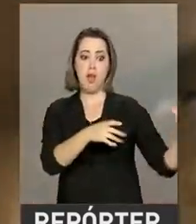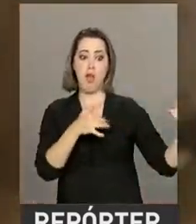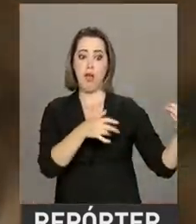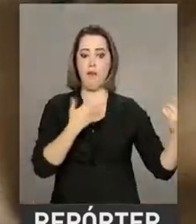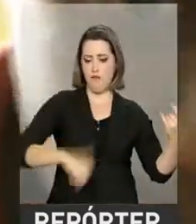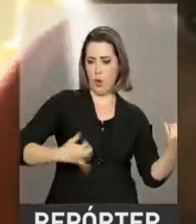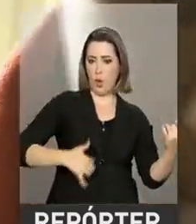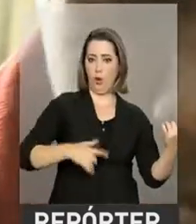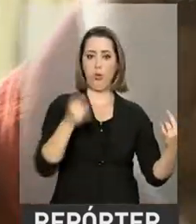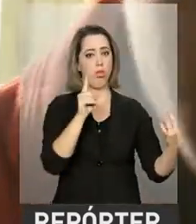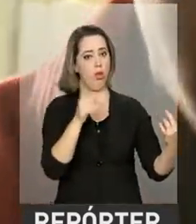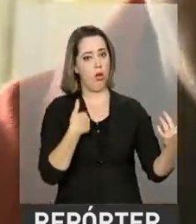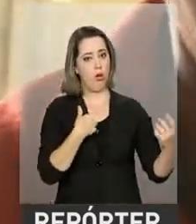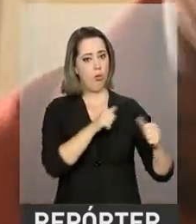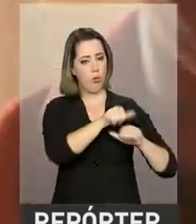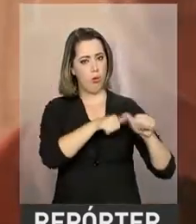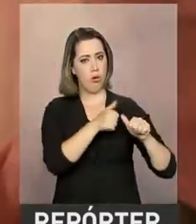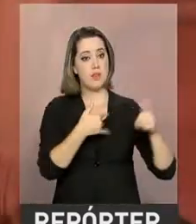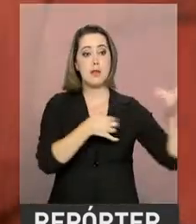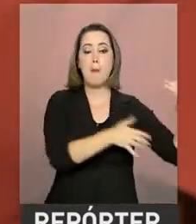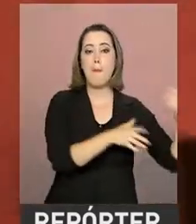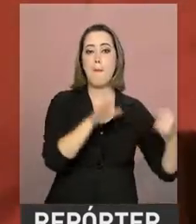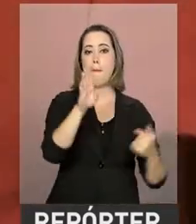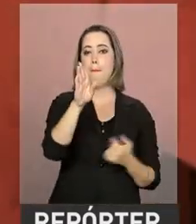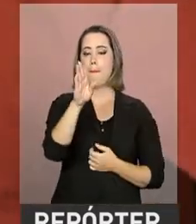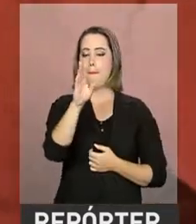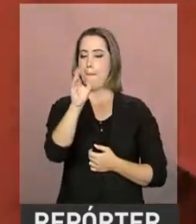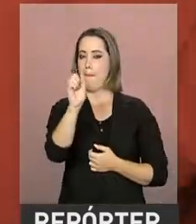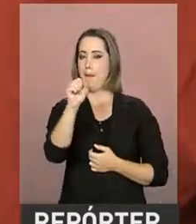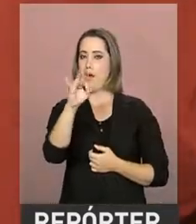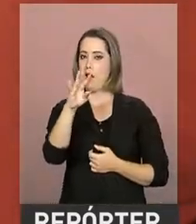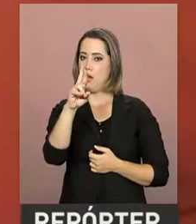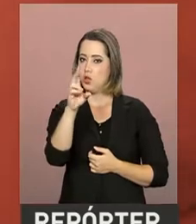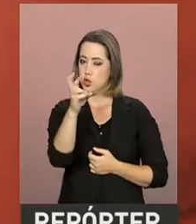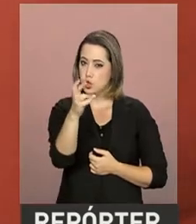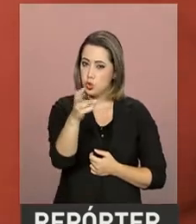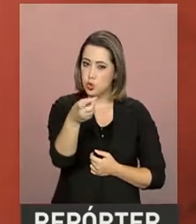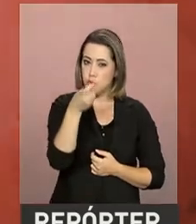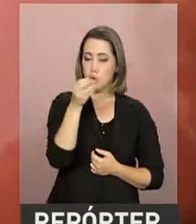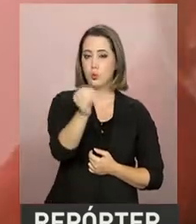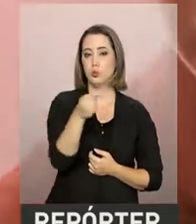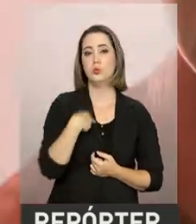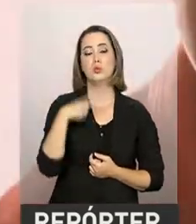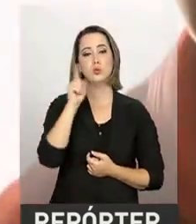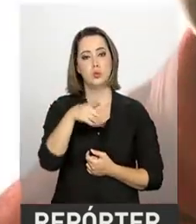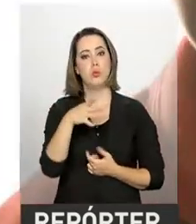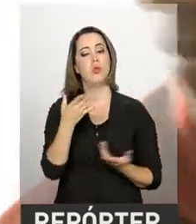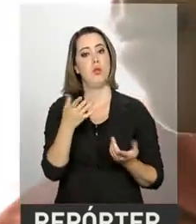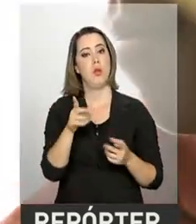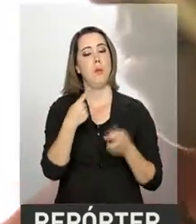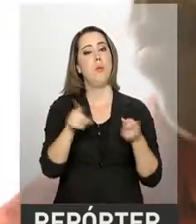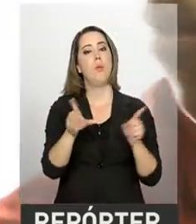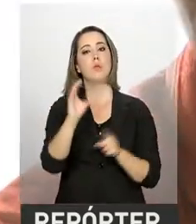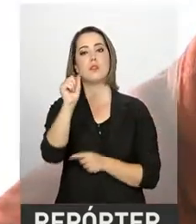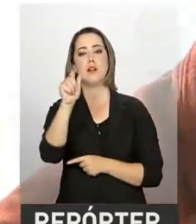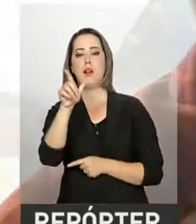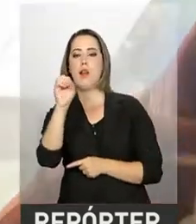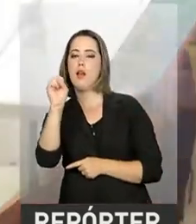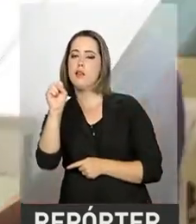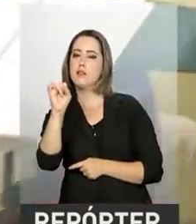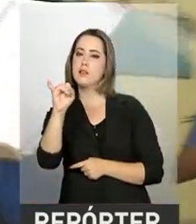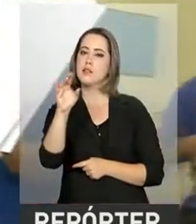a gente ensina, não, isso aqui é um contrabaixo e tal, é erudito, é um instrumento erudito clássico. Então, a gente precisa dessa